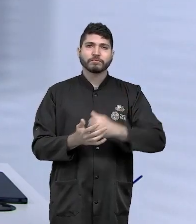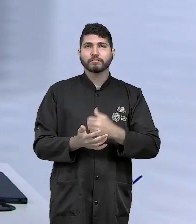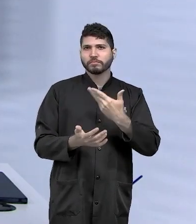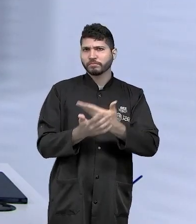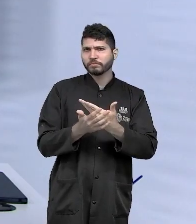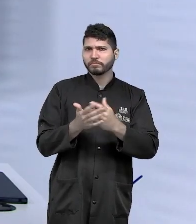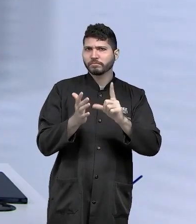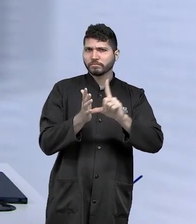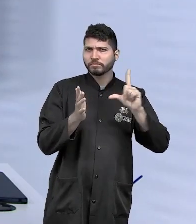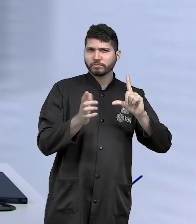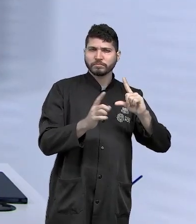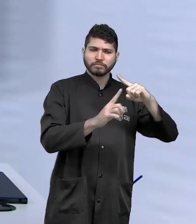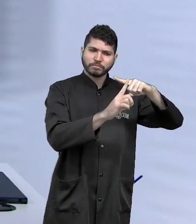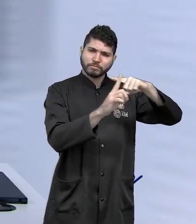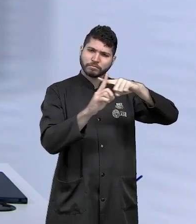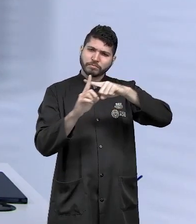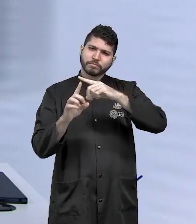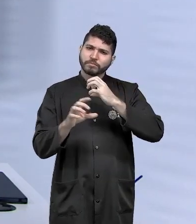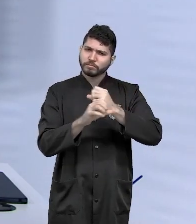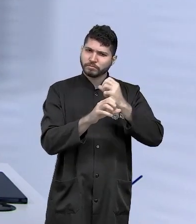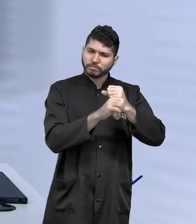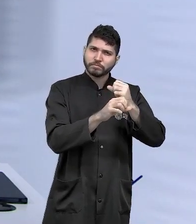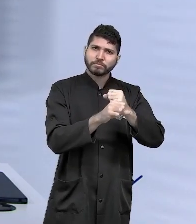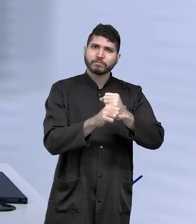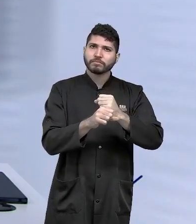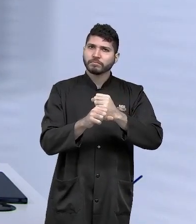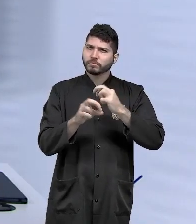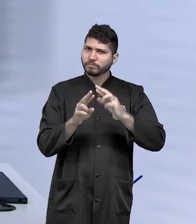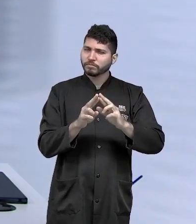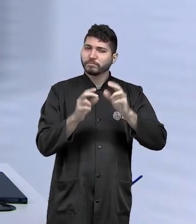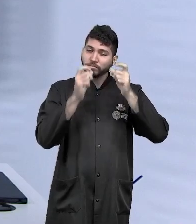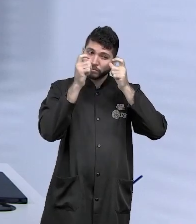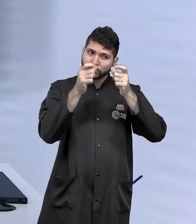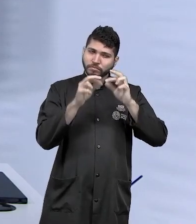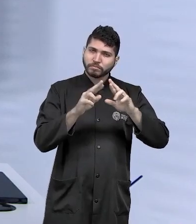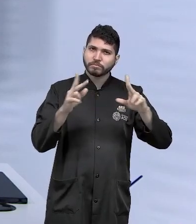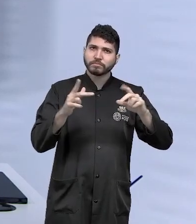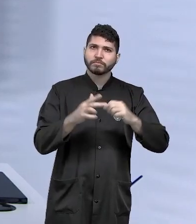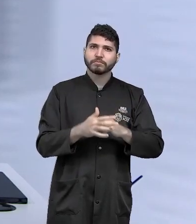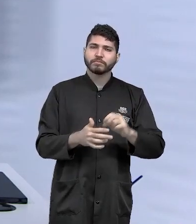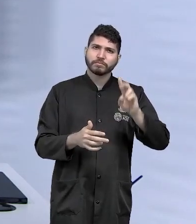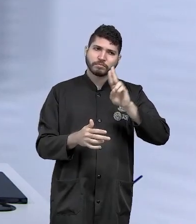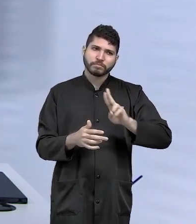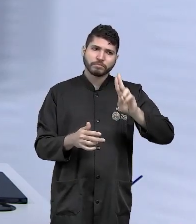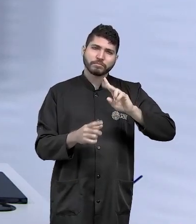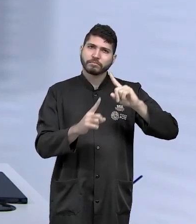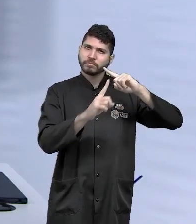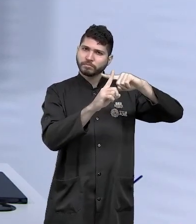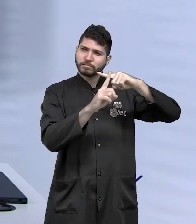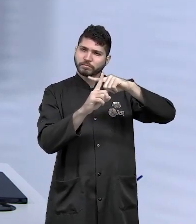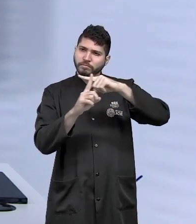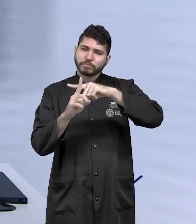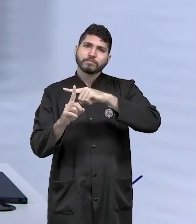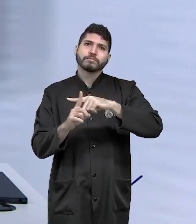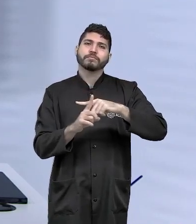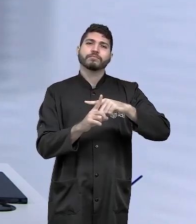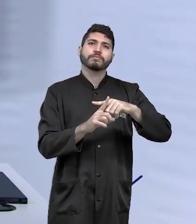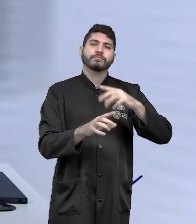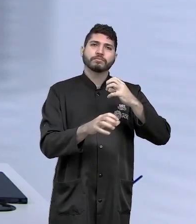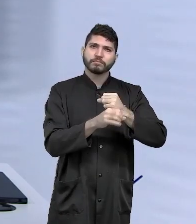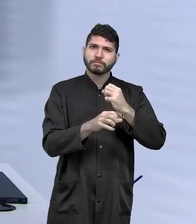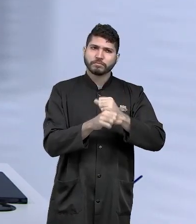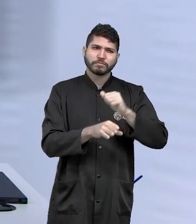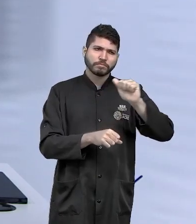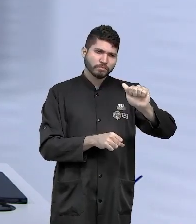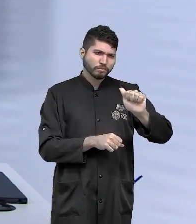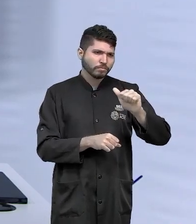trabalhou com soma de termos, tá bom? Fique atento que há uma diferença entre as duas. Para usar a soma, tu tem todo aquele processo, aquela fórmula maior da soma, né? Que é o